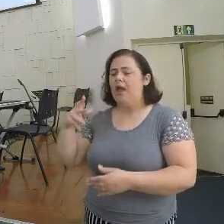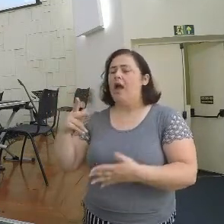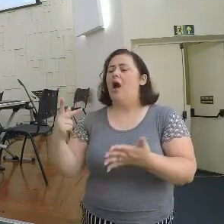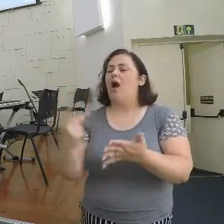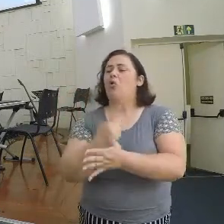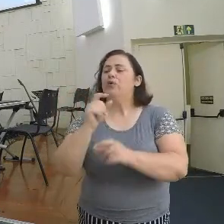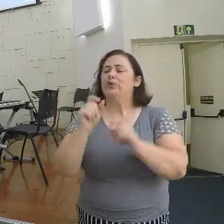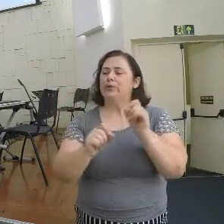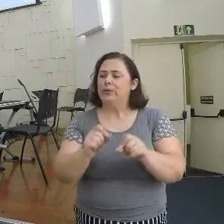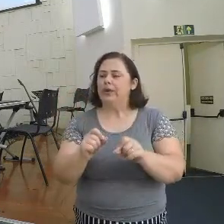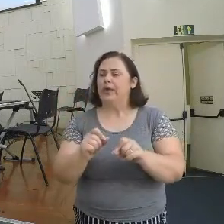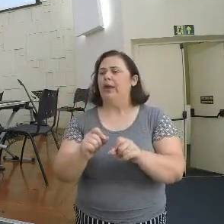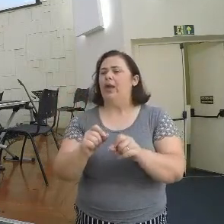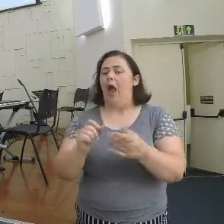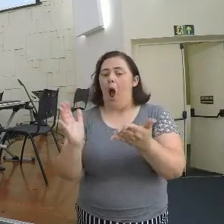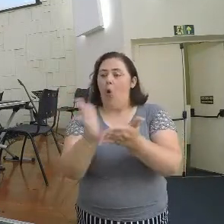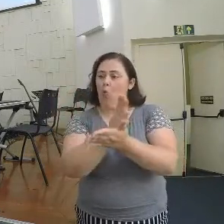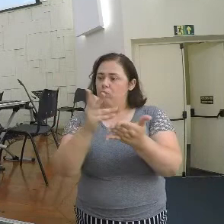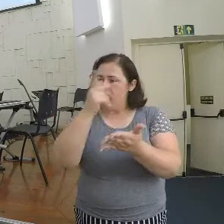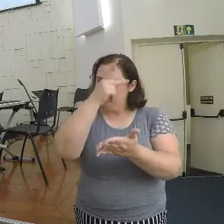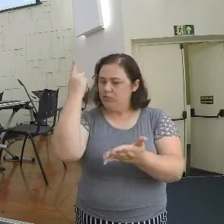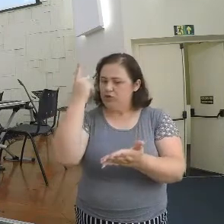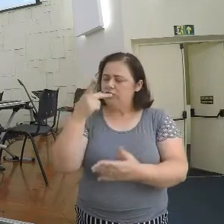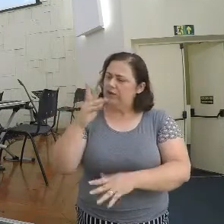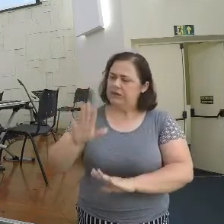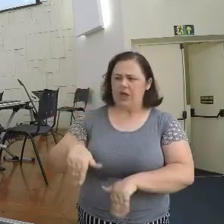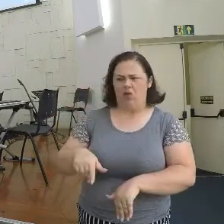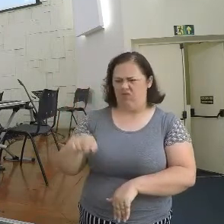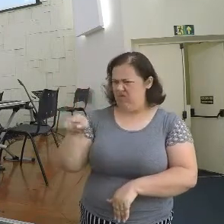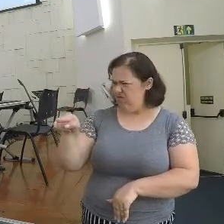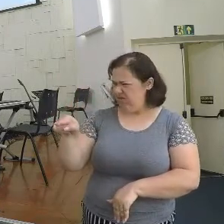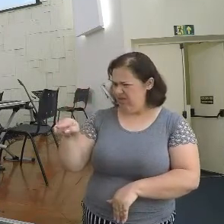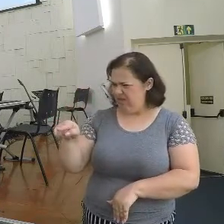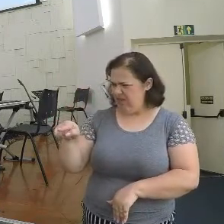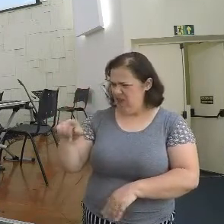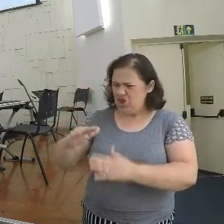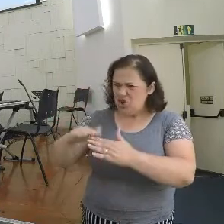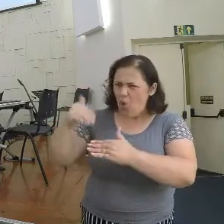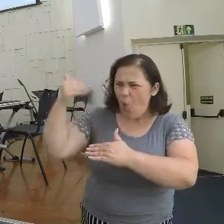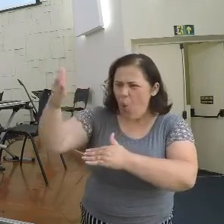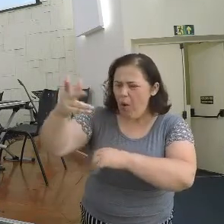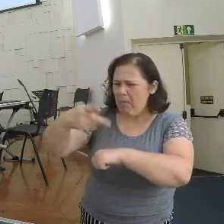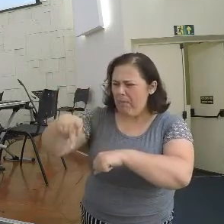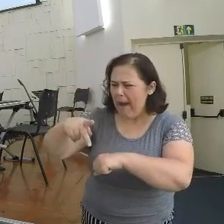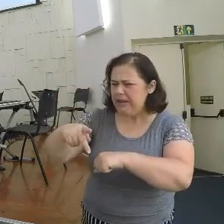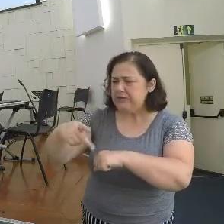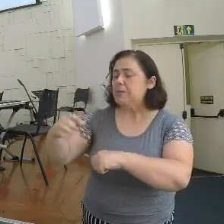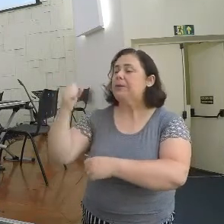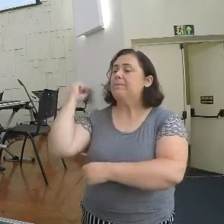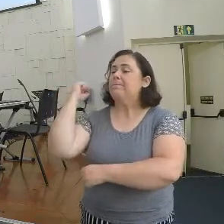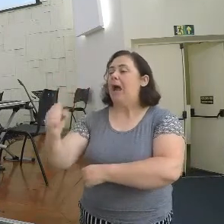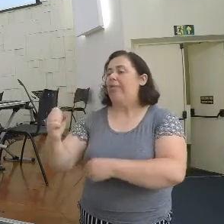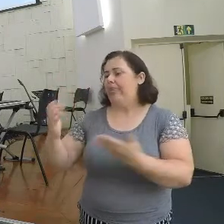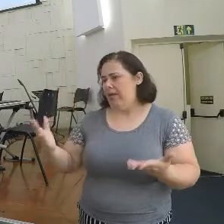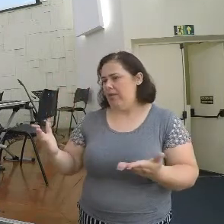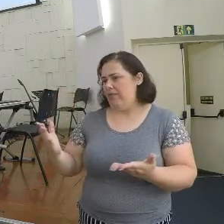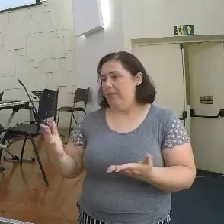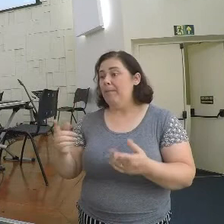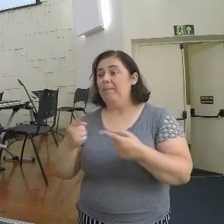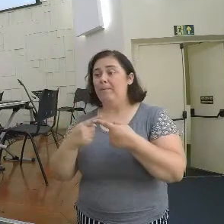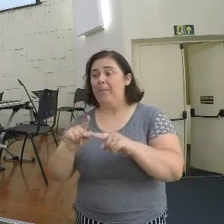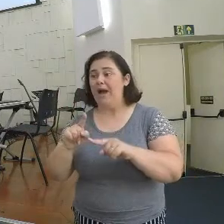não deixem de dedicar a 10ª parte dos bens de vocês, porque há gente que chega entre vocês passando